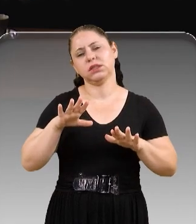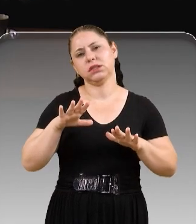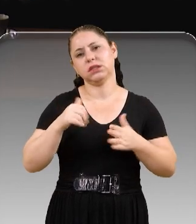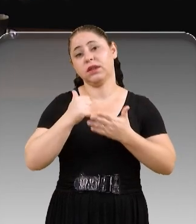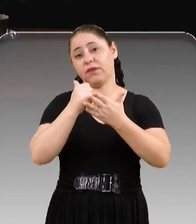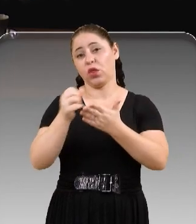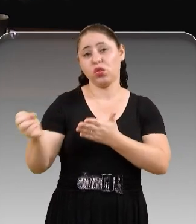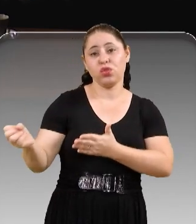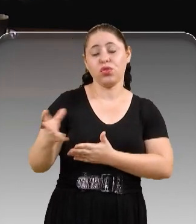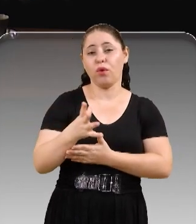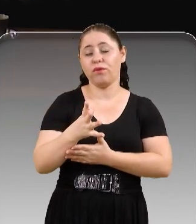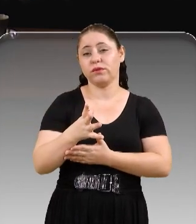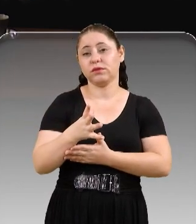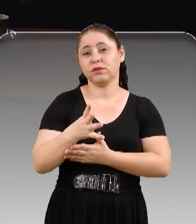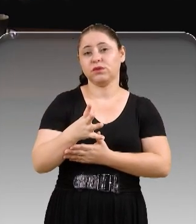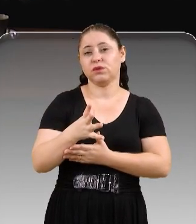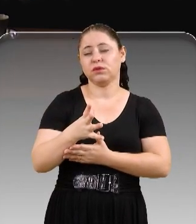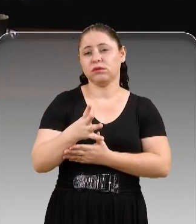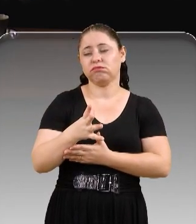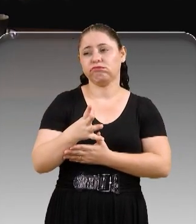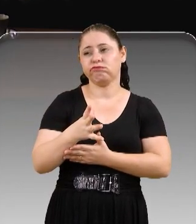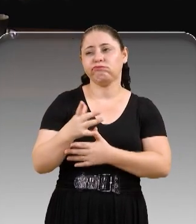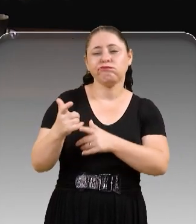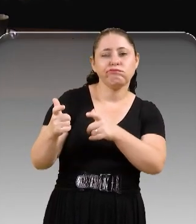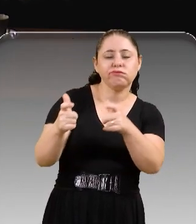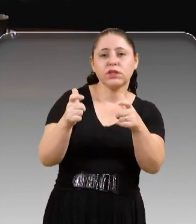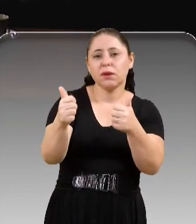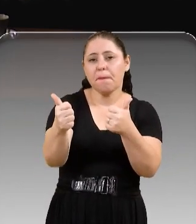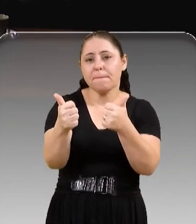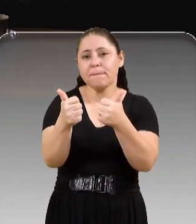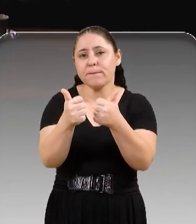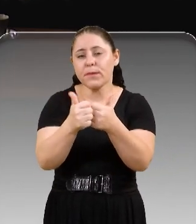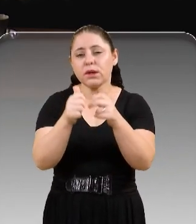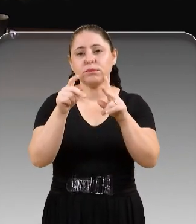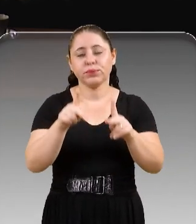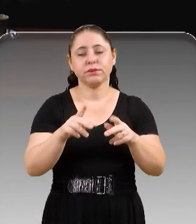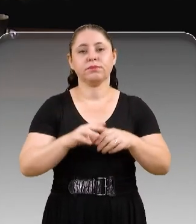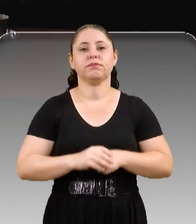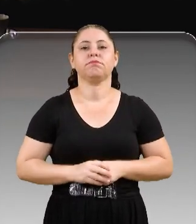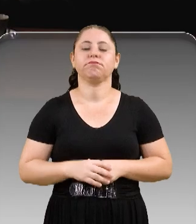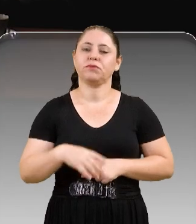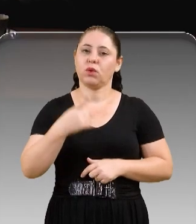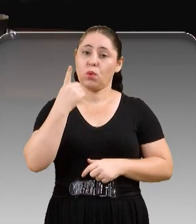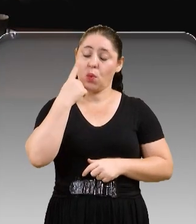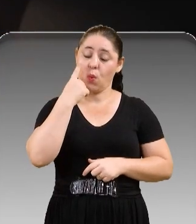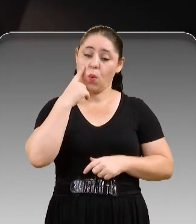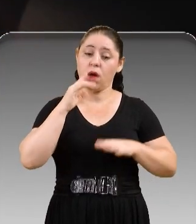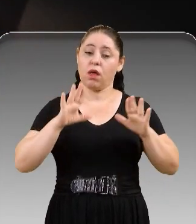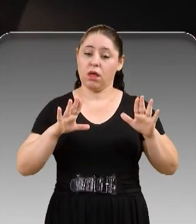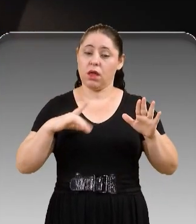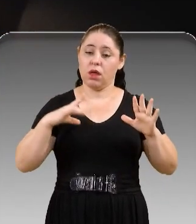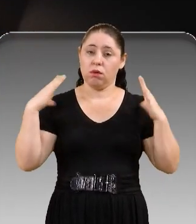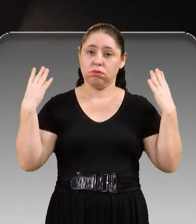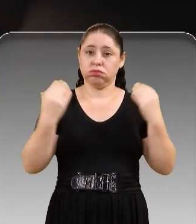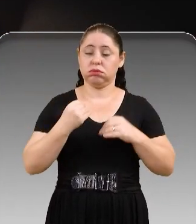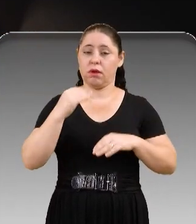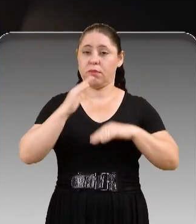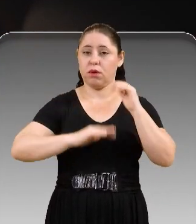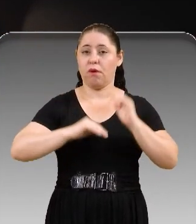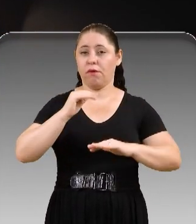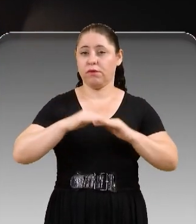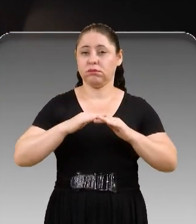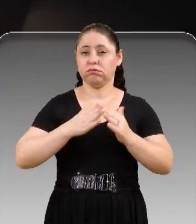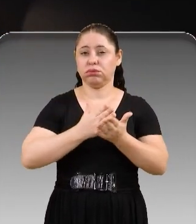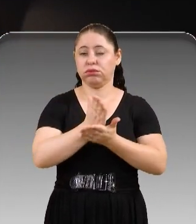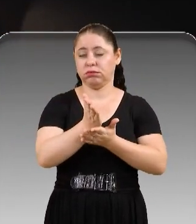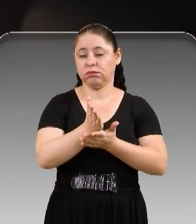talvez trazendo novos ares para essa aproximação com o público. Olha, eu sou magistrado de carreira.